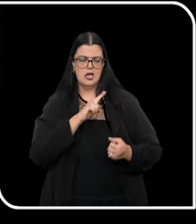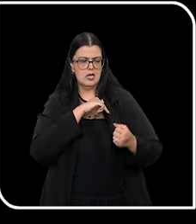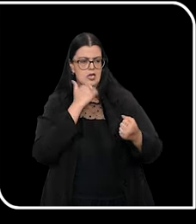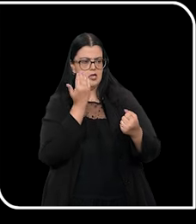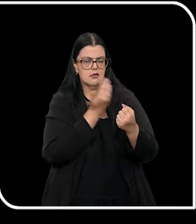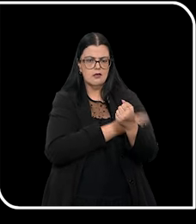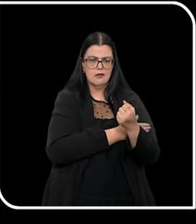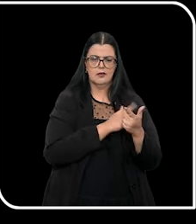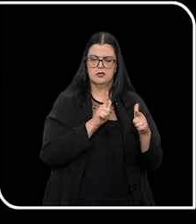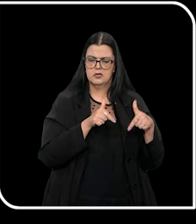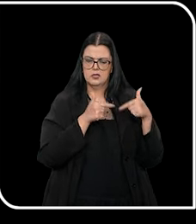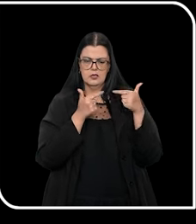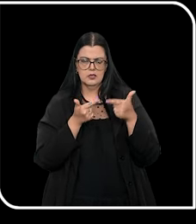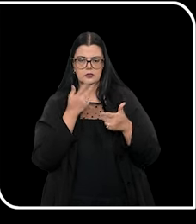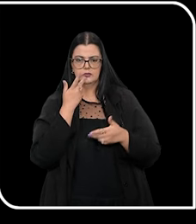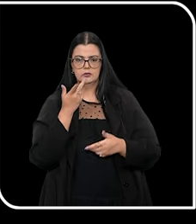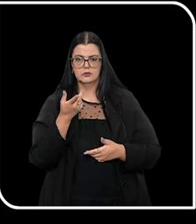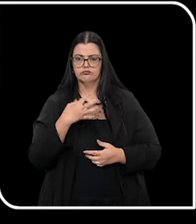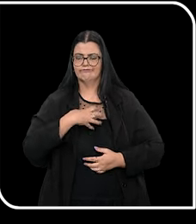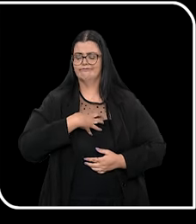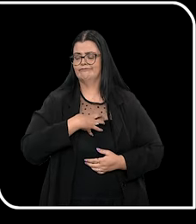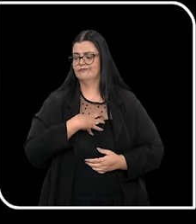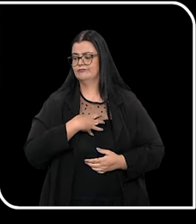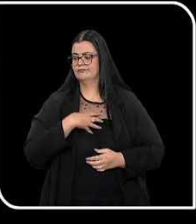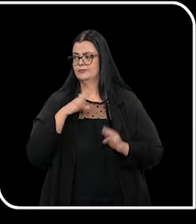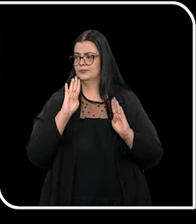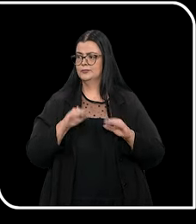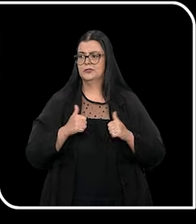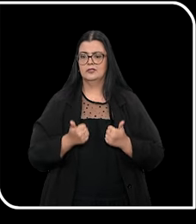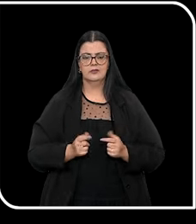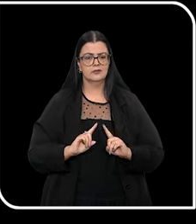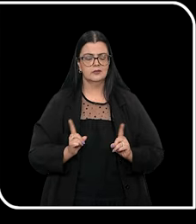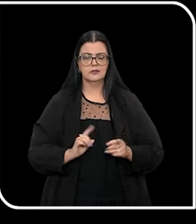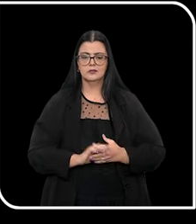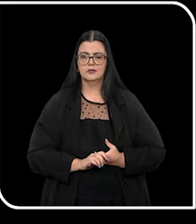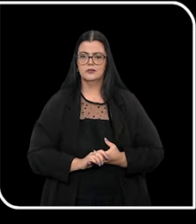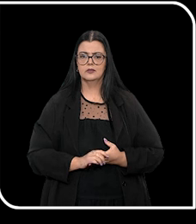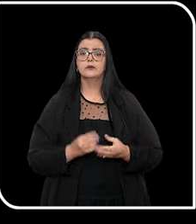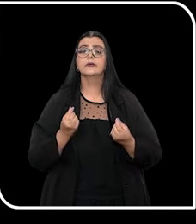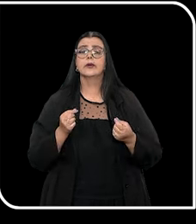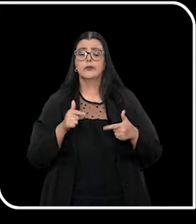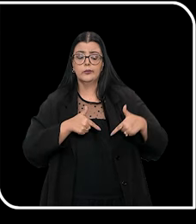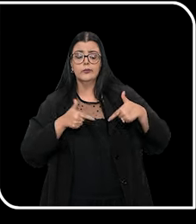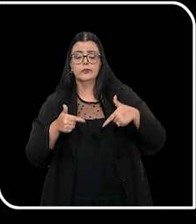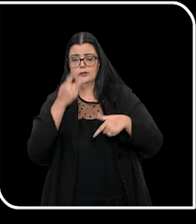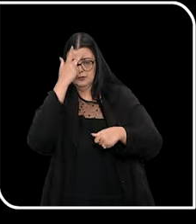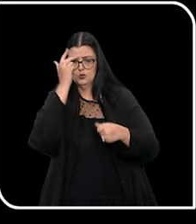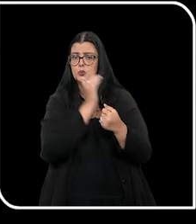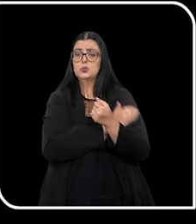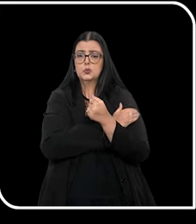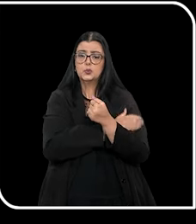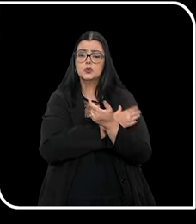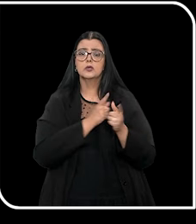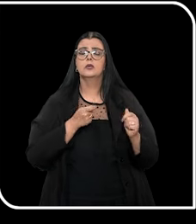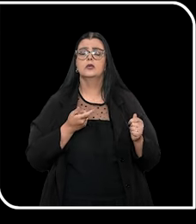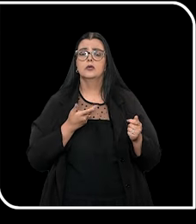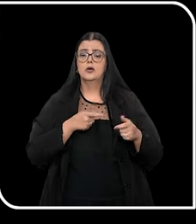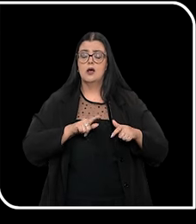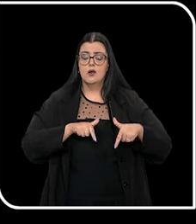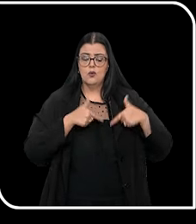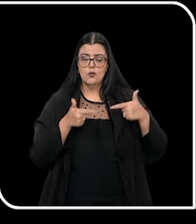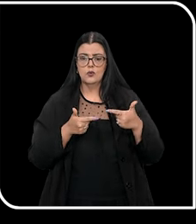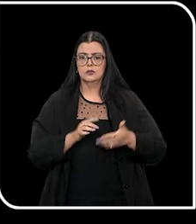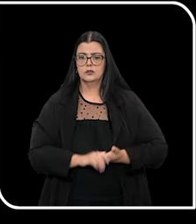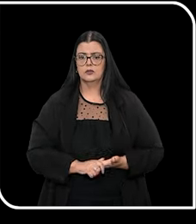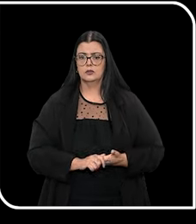sou guerreira eu eu tenho um ranço Nossa meu Deus porque o que que sobra para um guerreiro gente que que sobra para um